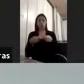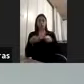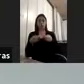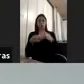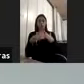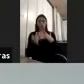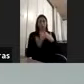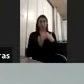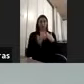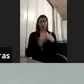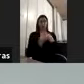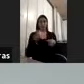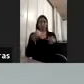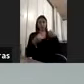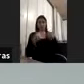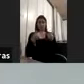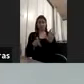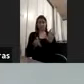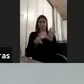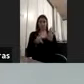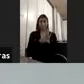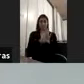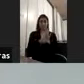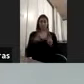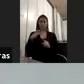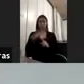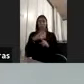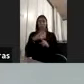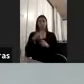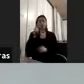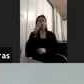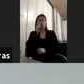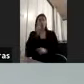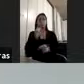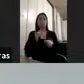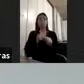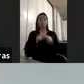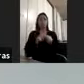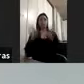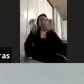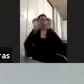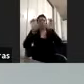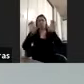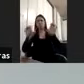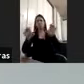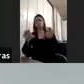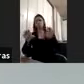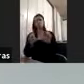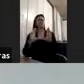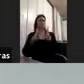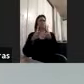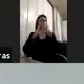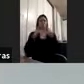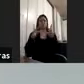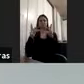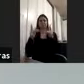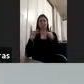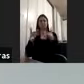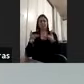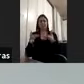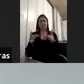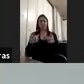que o Estado adquiriu, né, toda a parte da infraestrutura foi o Estado que realizou, desde a subestação de